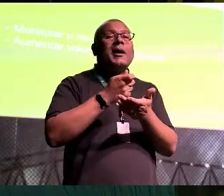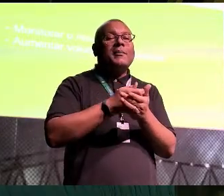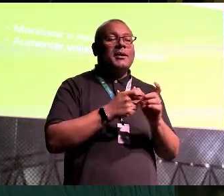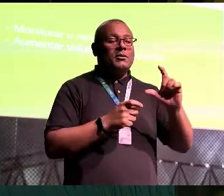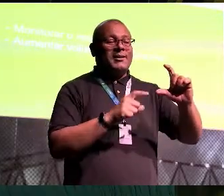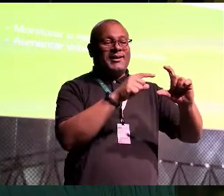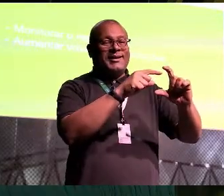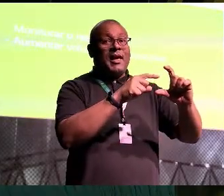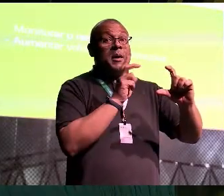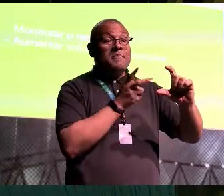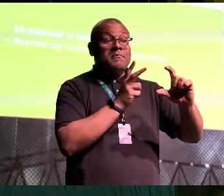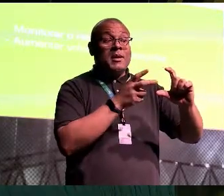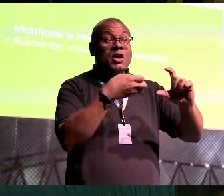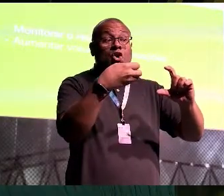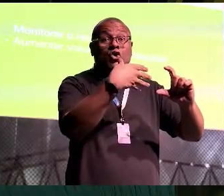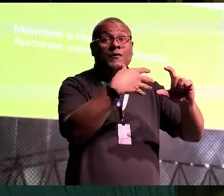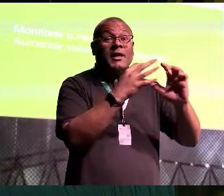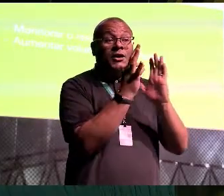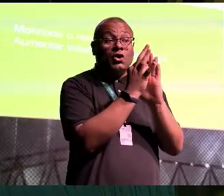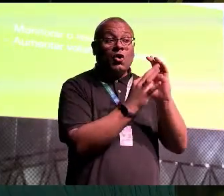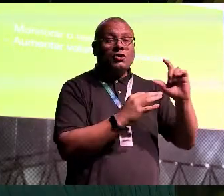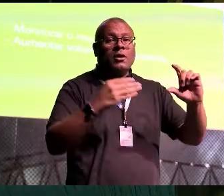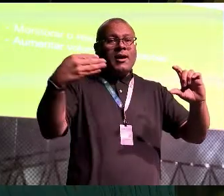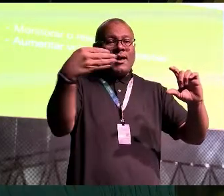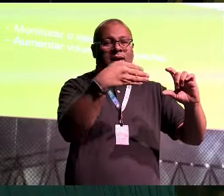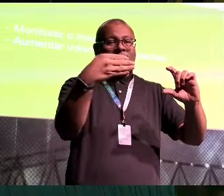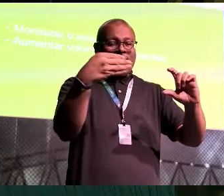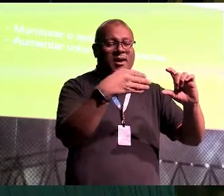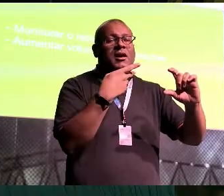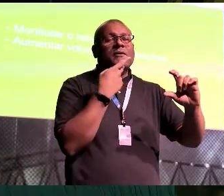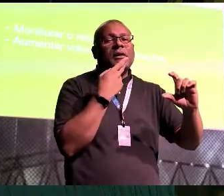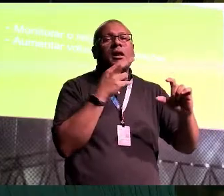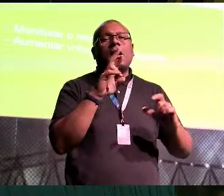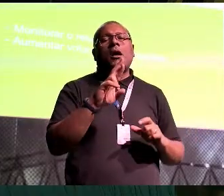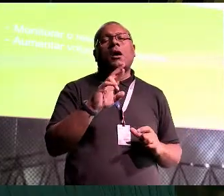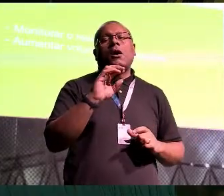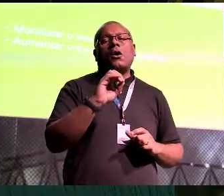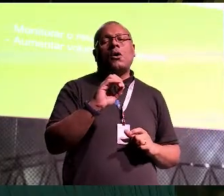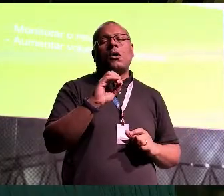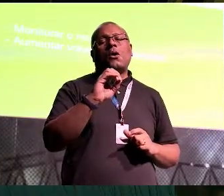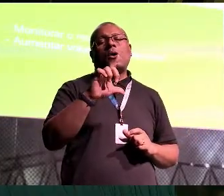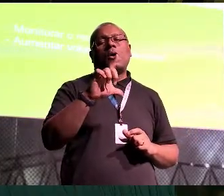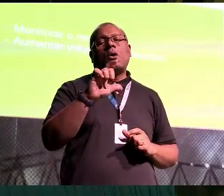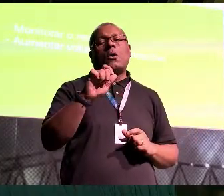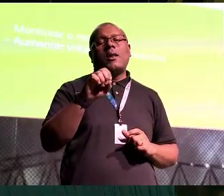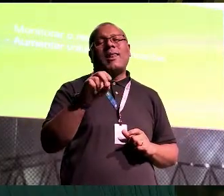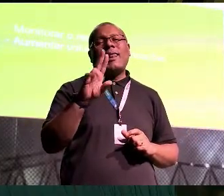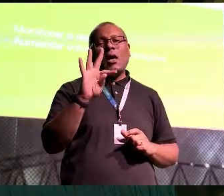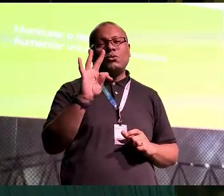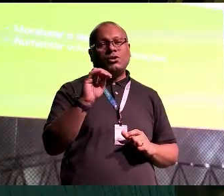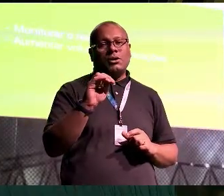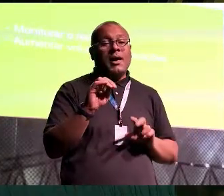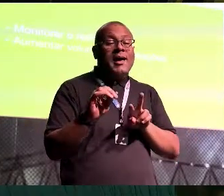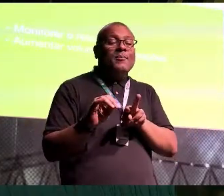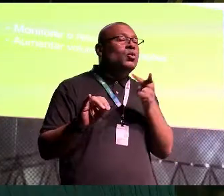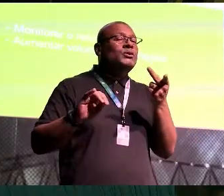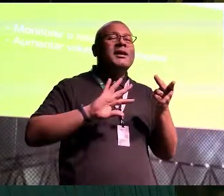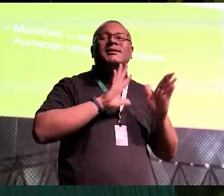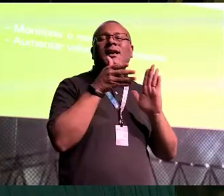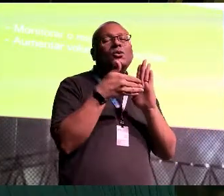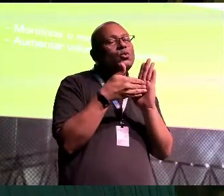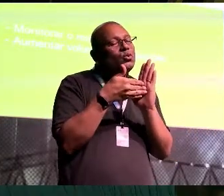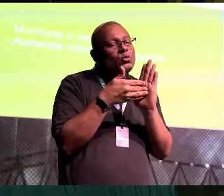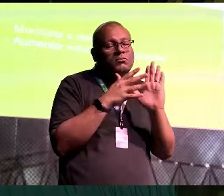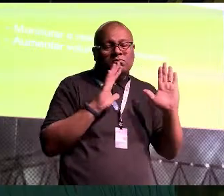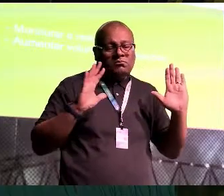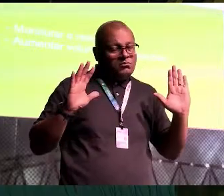por aquela feature toggle. Isso seria a fase do rollout, né? Então, isso acaba sendo um ciclo contínuo. Então, vamos supor que a gente inicialmente ligue uma feature